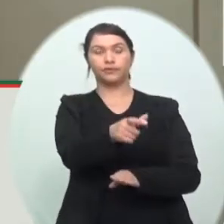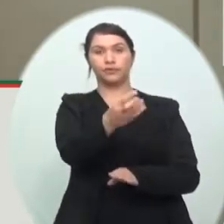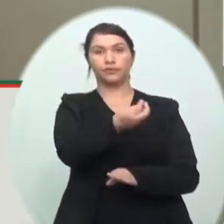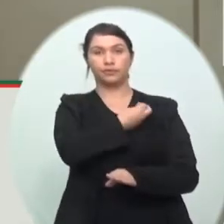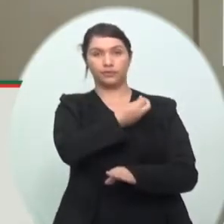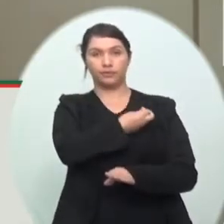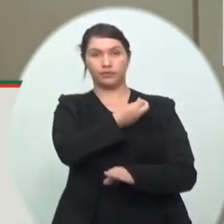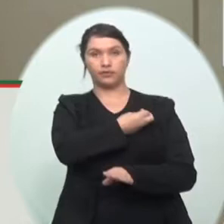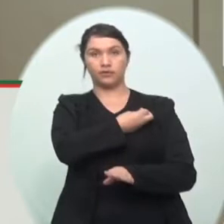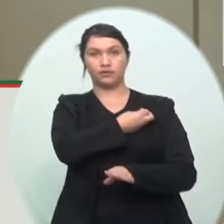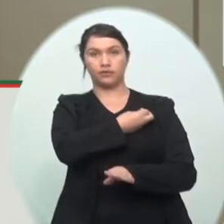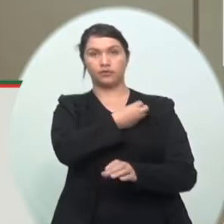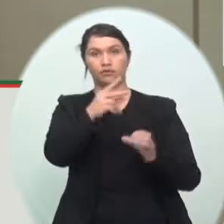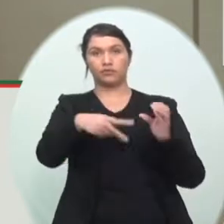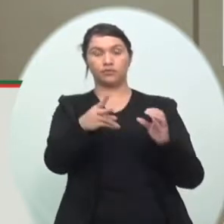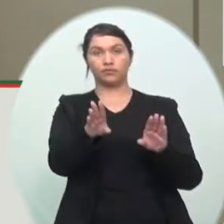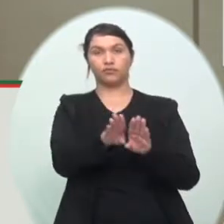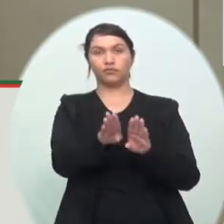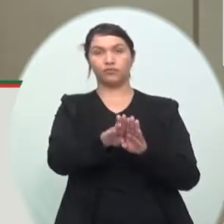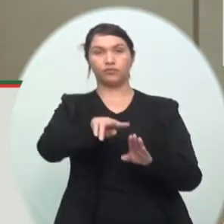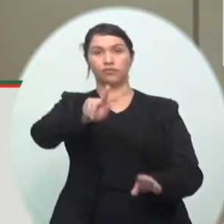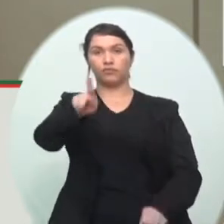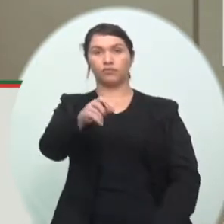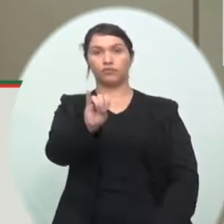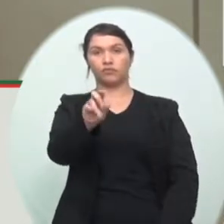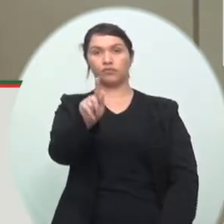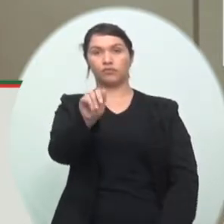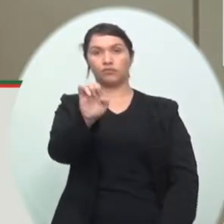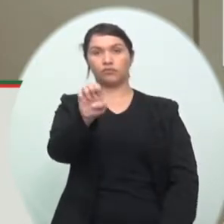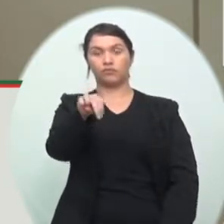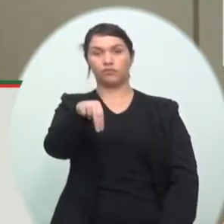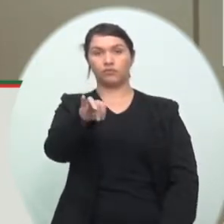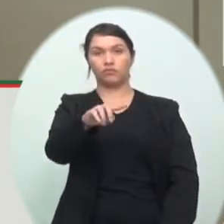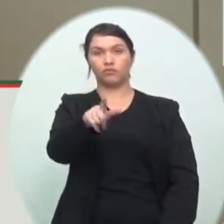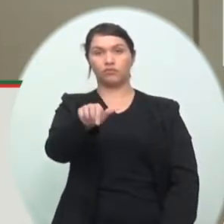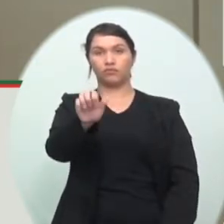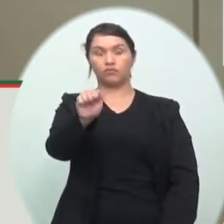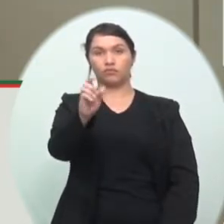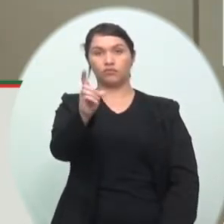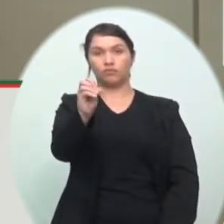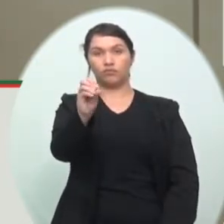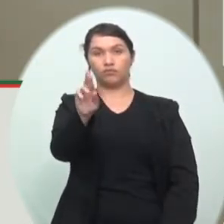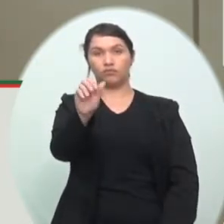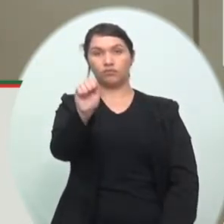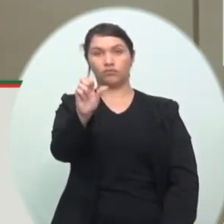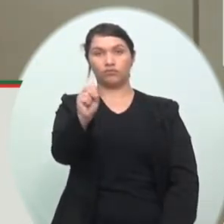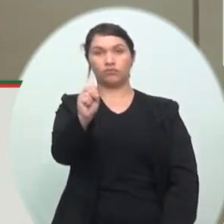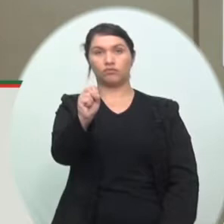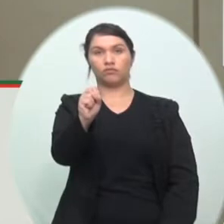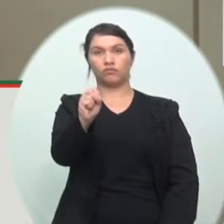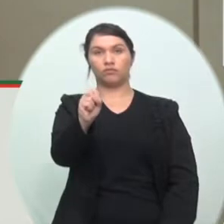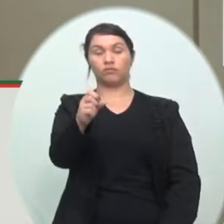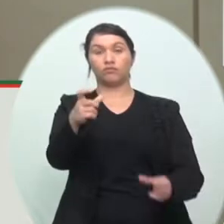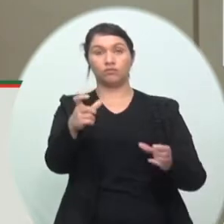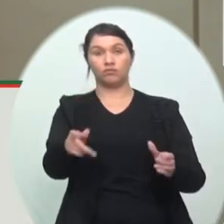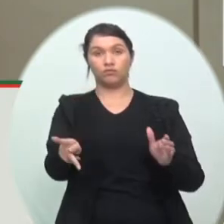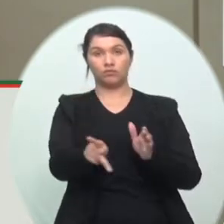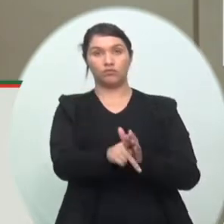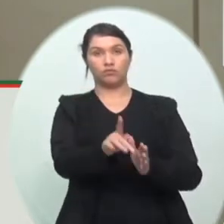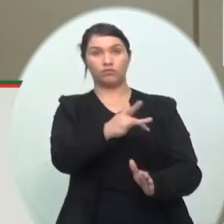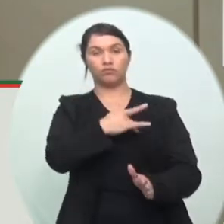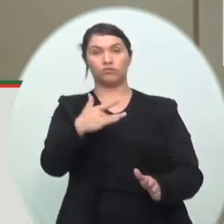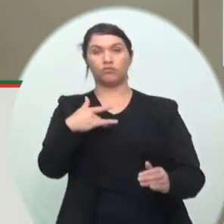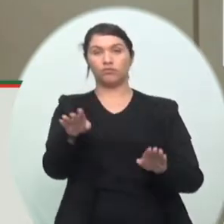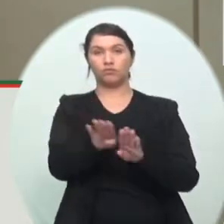as higienizadoras nas unidades de saúde, também algumas lideranças da Santa Luzia,